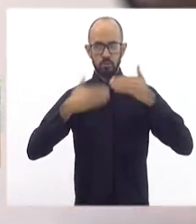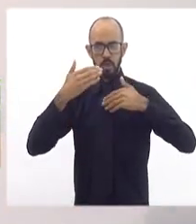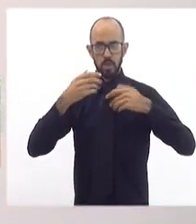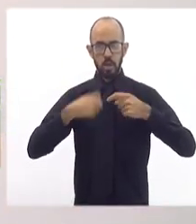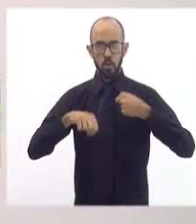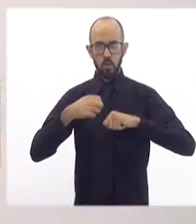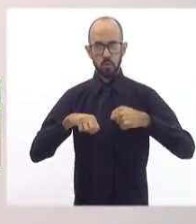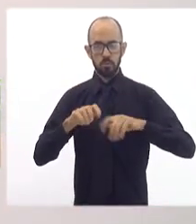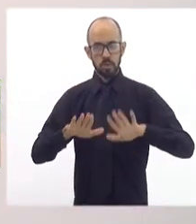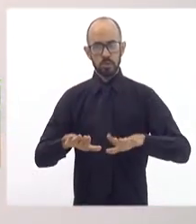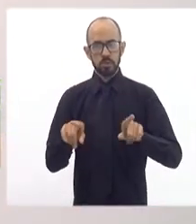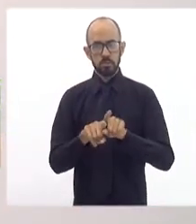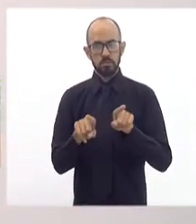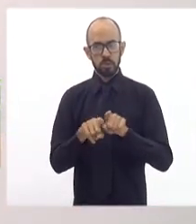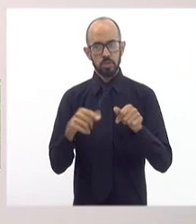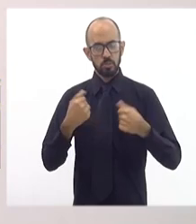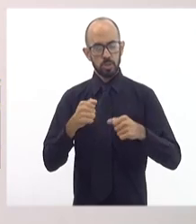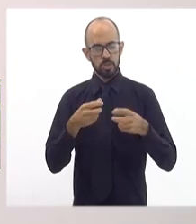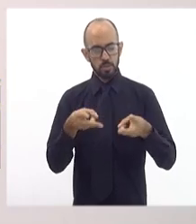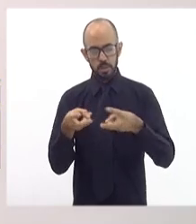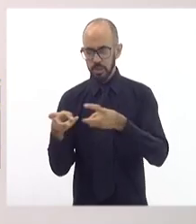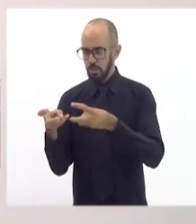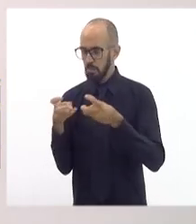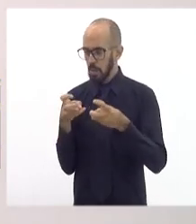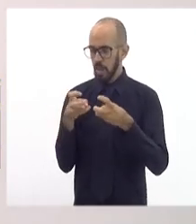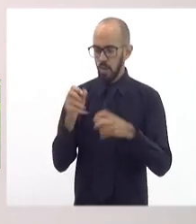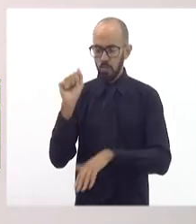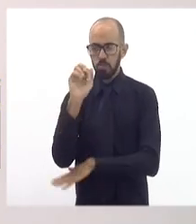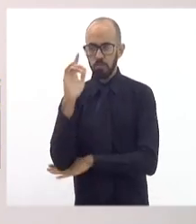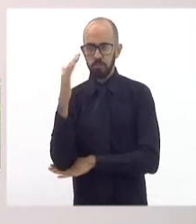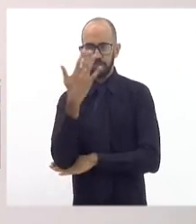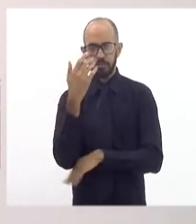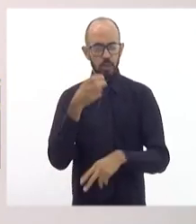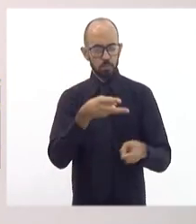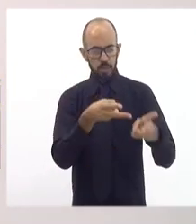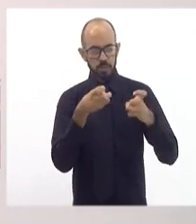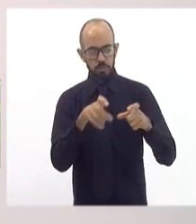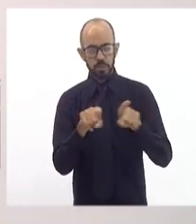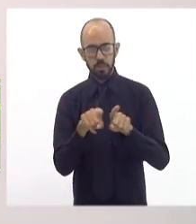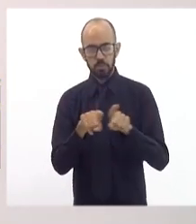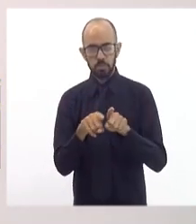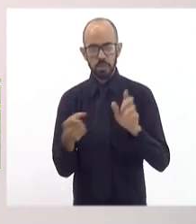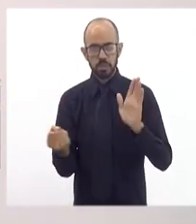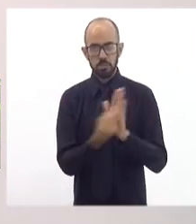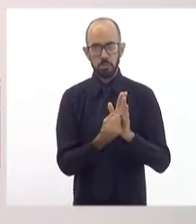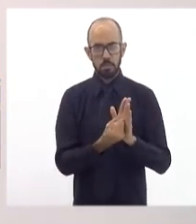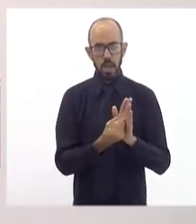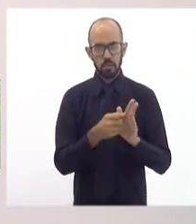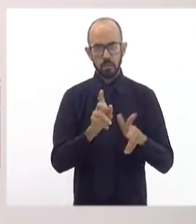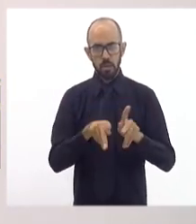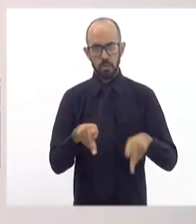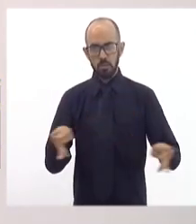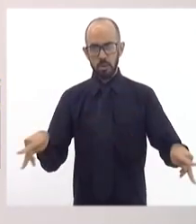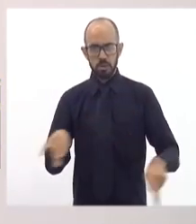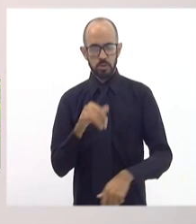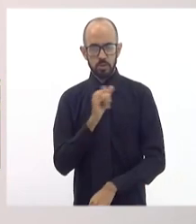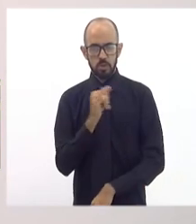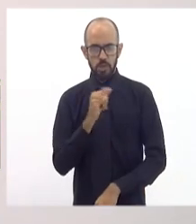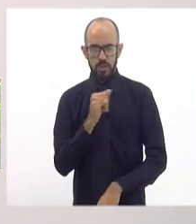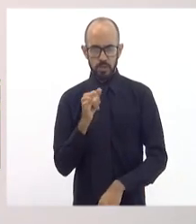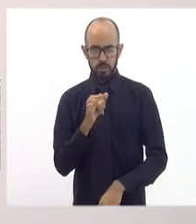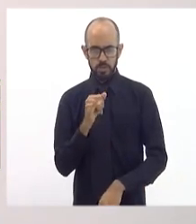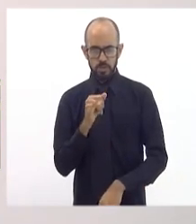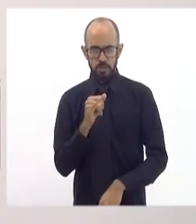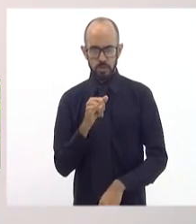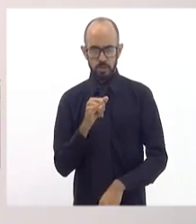olhar para o lado ambiental e também ver toda a problemática é desses impactos para a população de Itaguaí Então